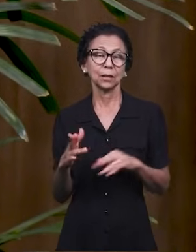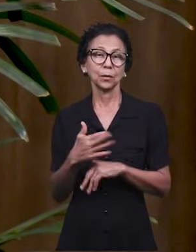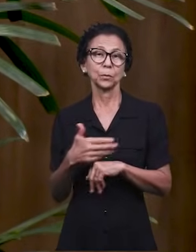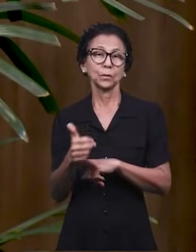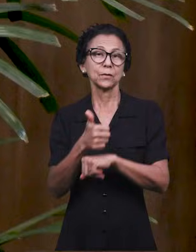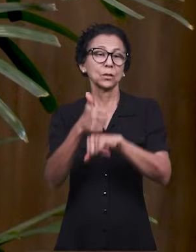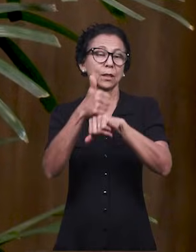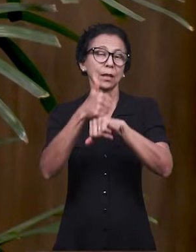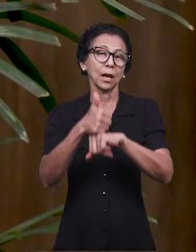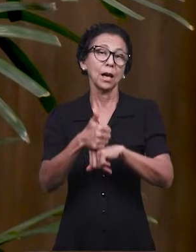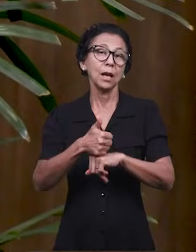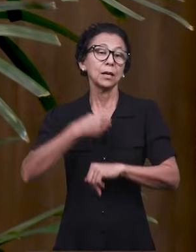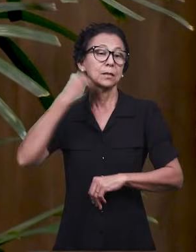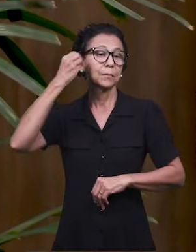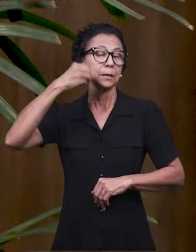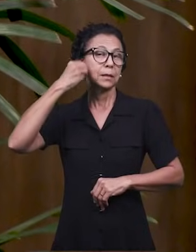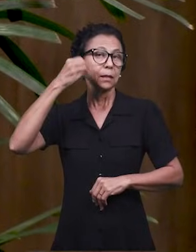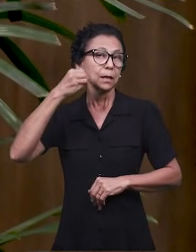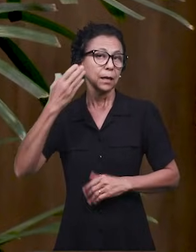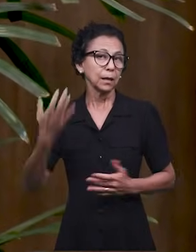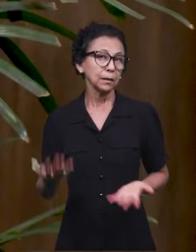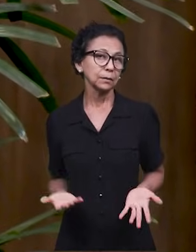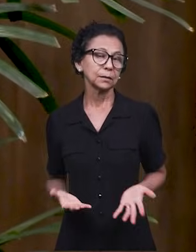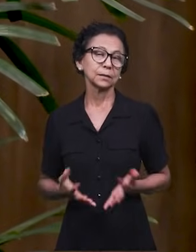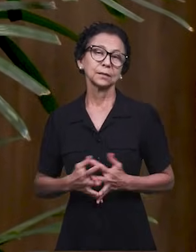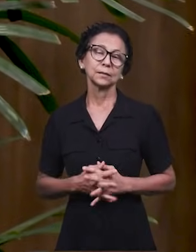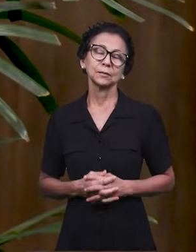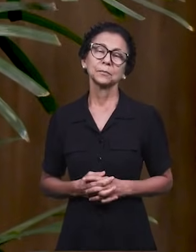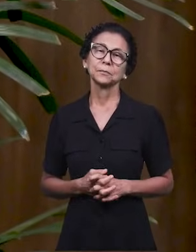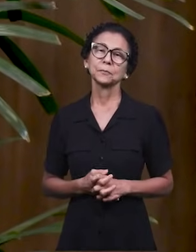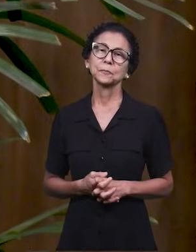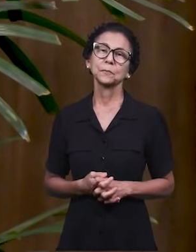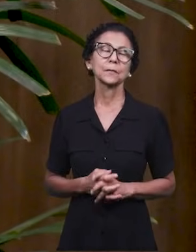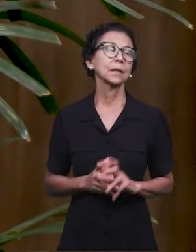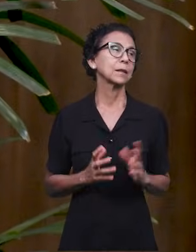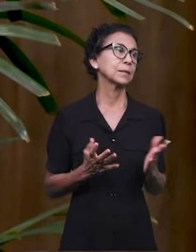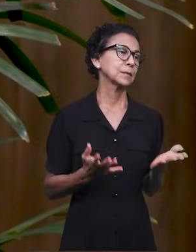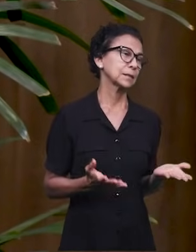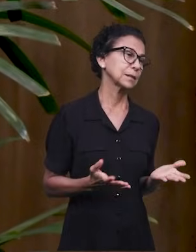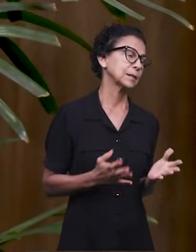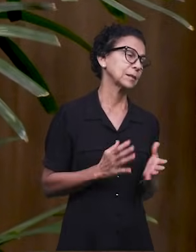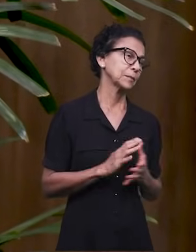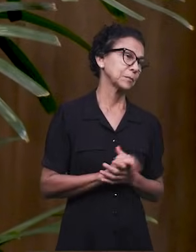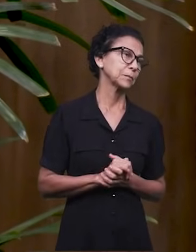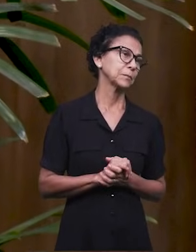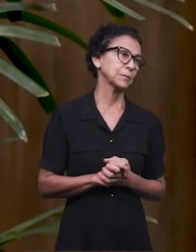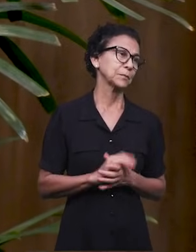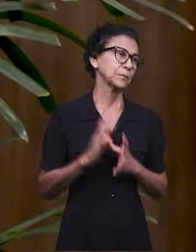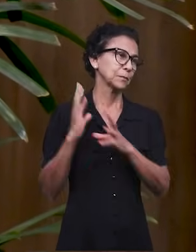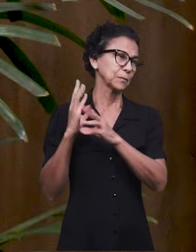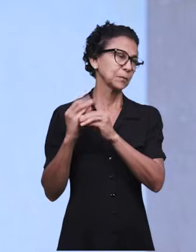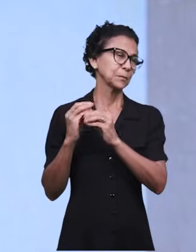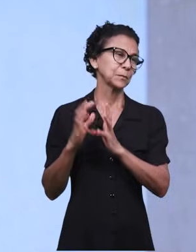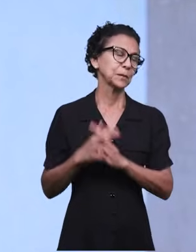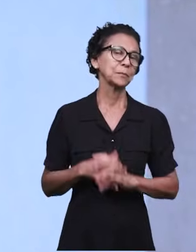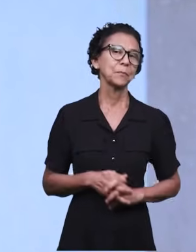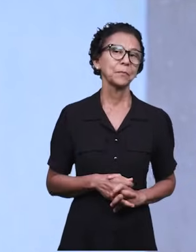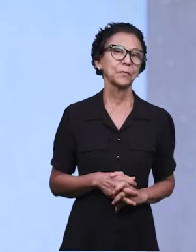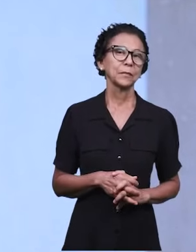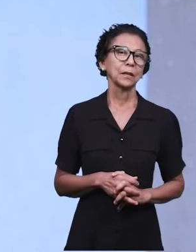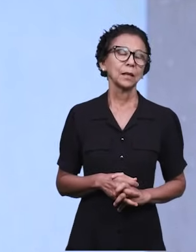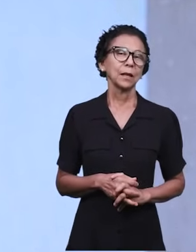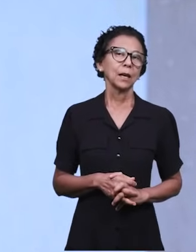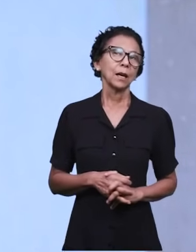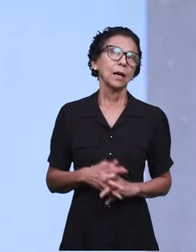profissional, experiências também com a vida profissional, se o senhor puder trazer essas considerações.